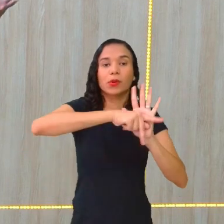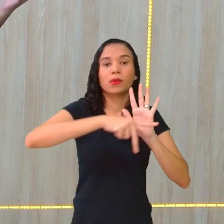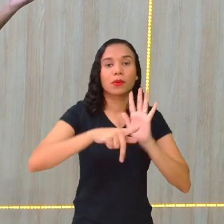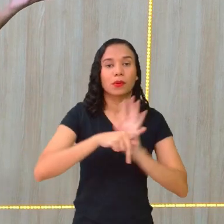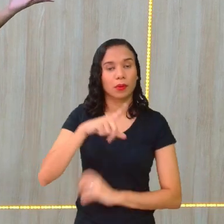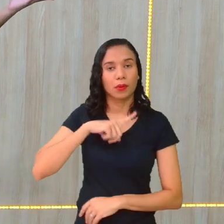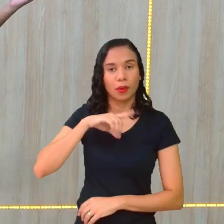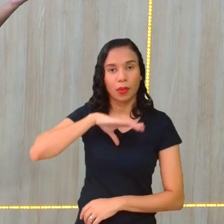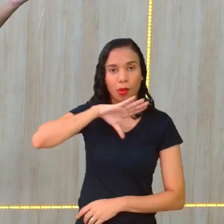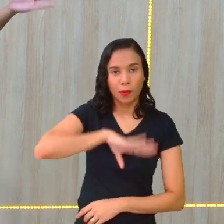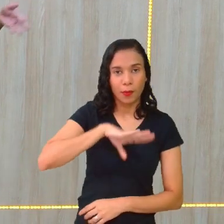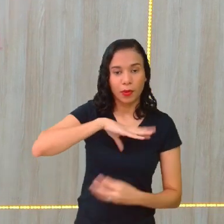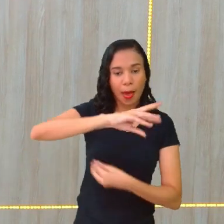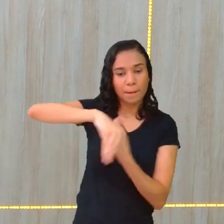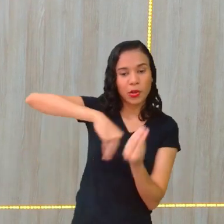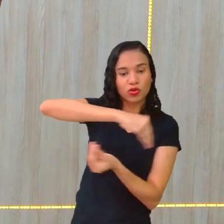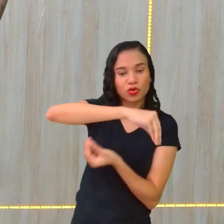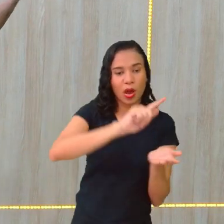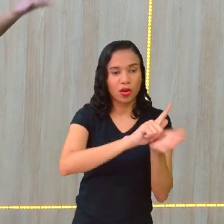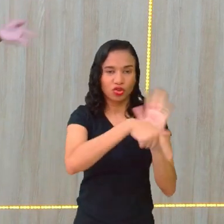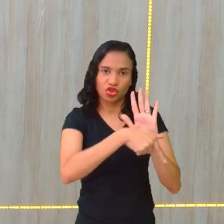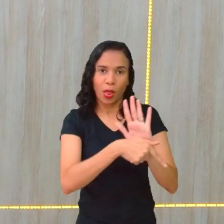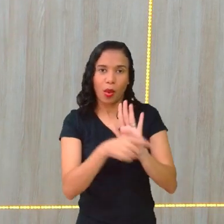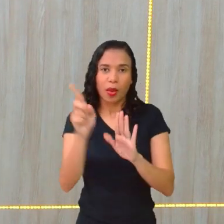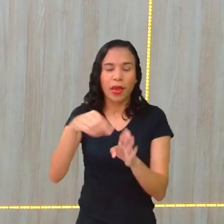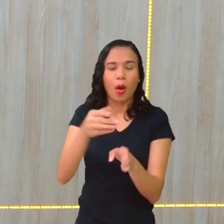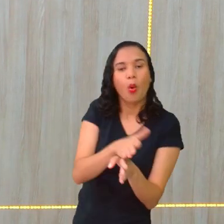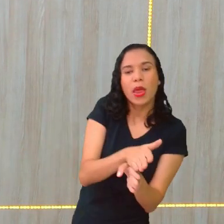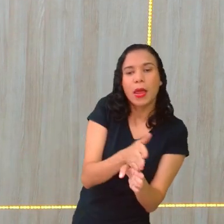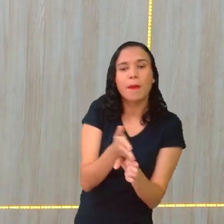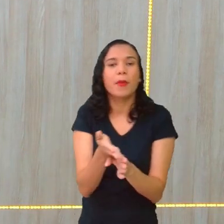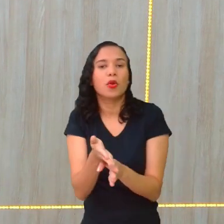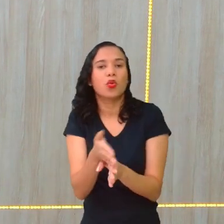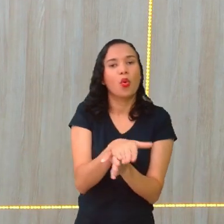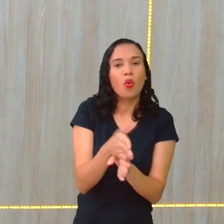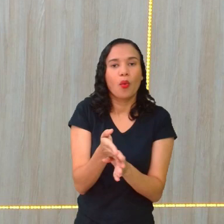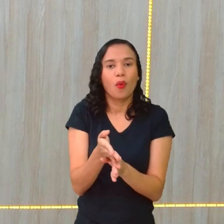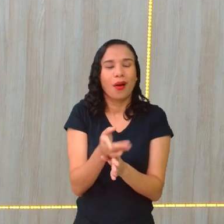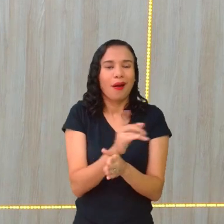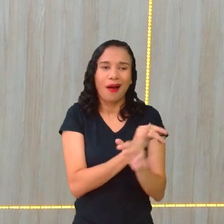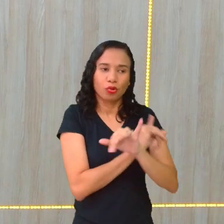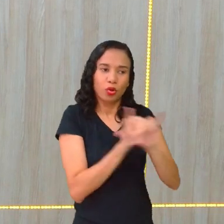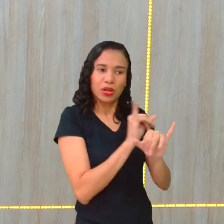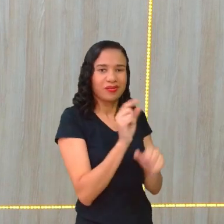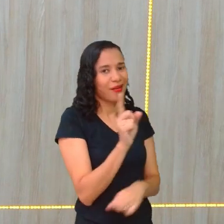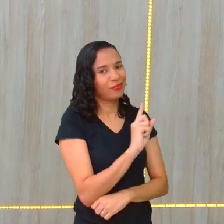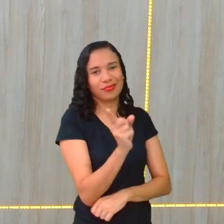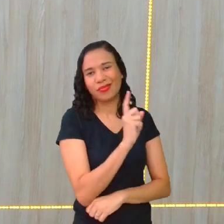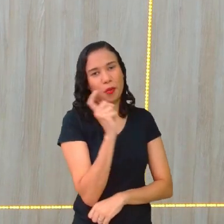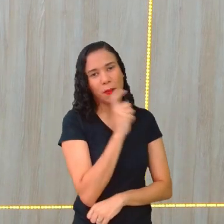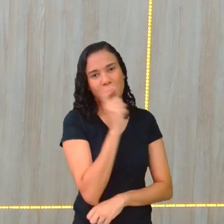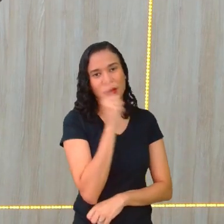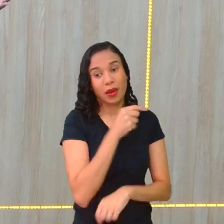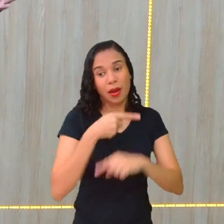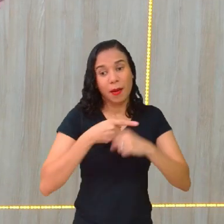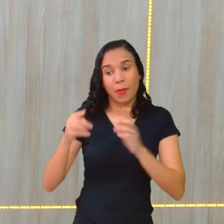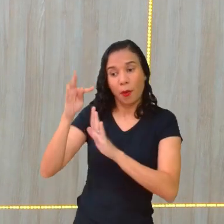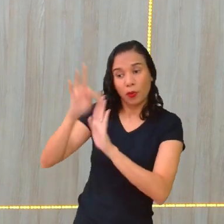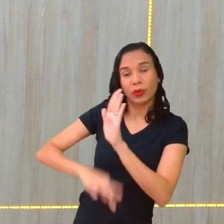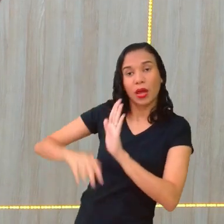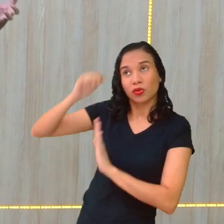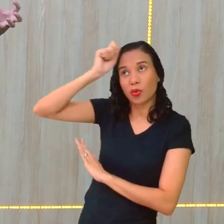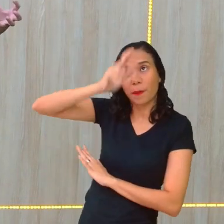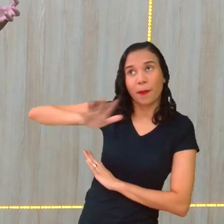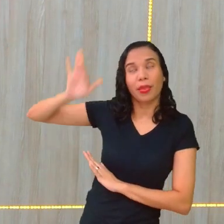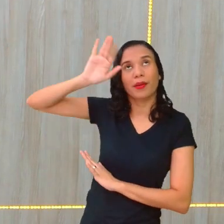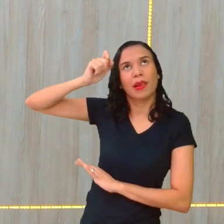portuguesa numa mistura de gêneros, né? No hibridismo, porque a notícia ela não é mentirosa, mas o texto ficcional ele